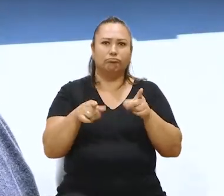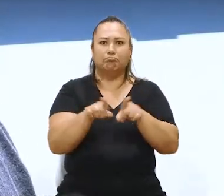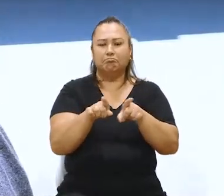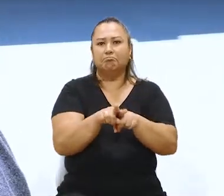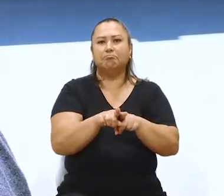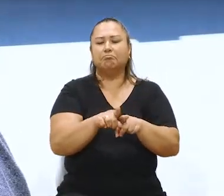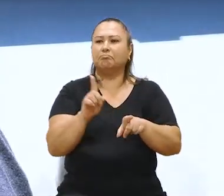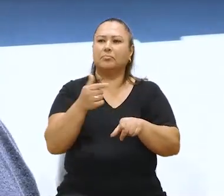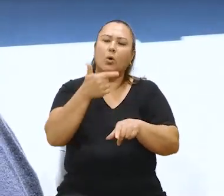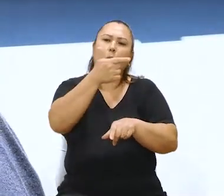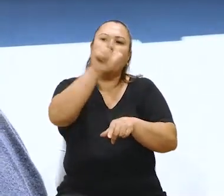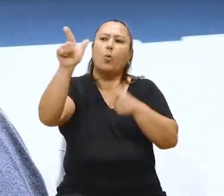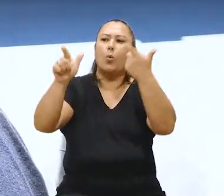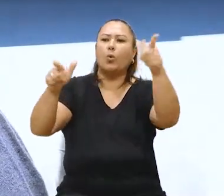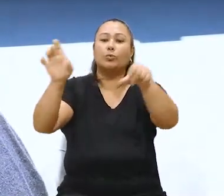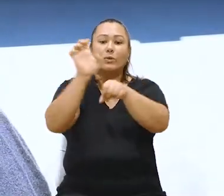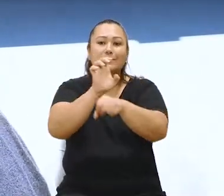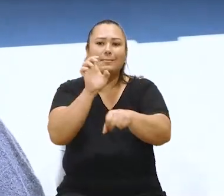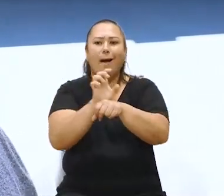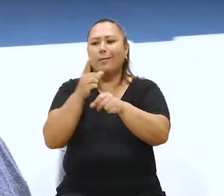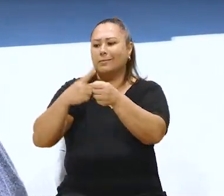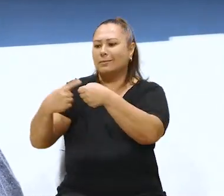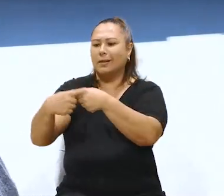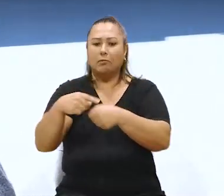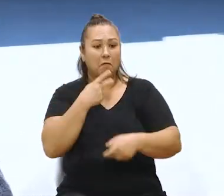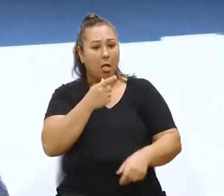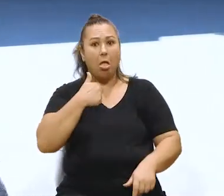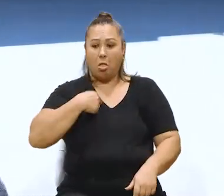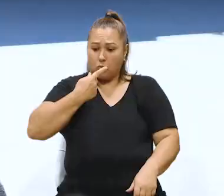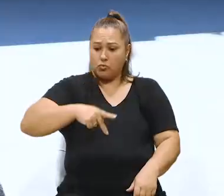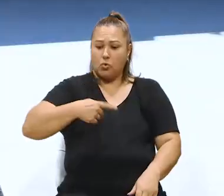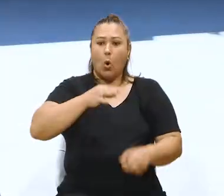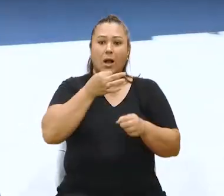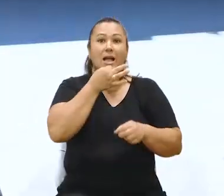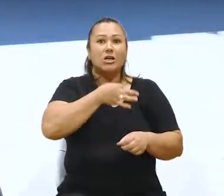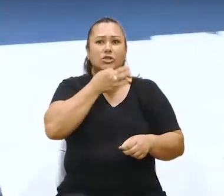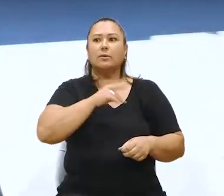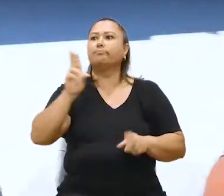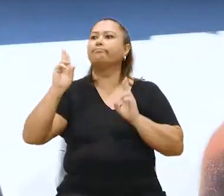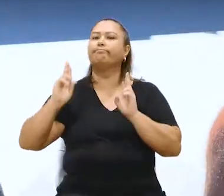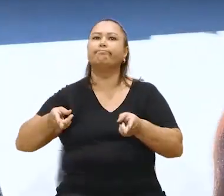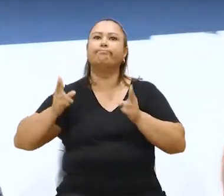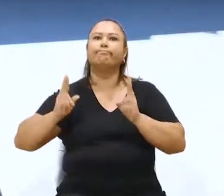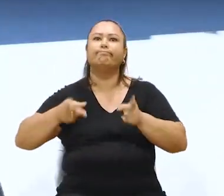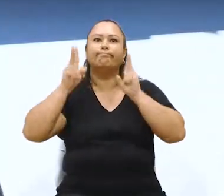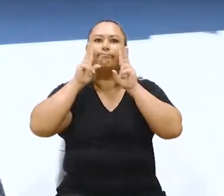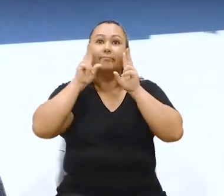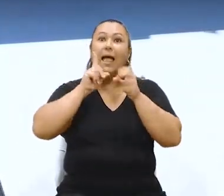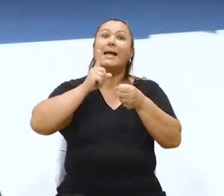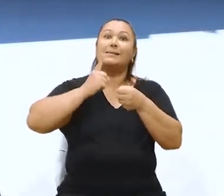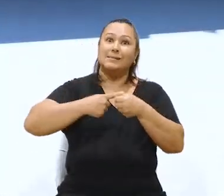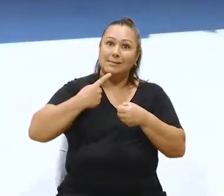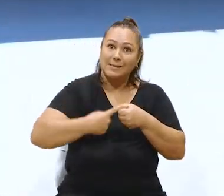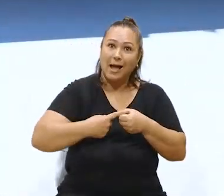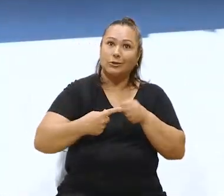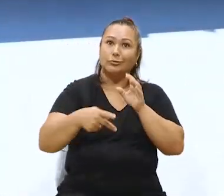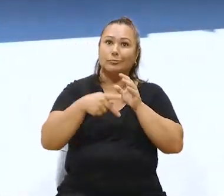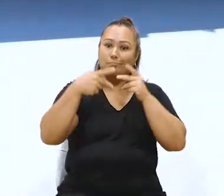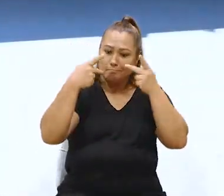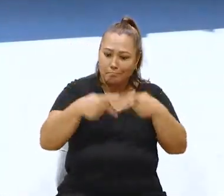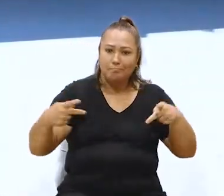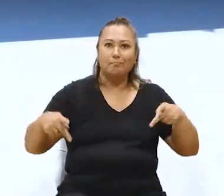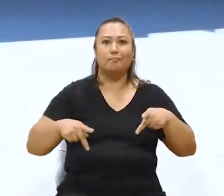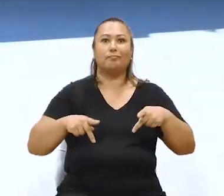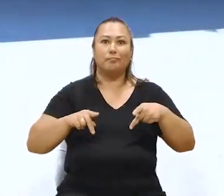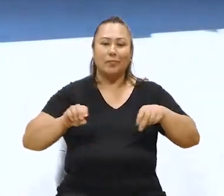turismo. Eu, quando estou em outros estados, em outras cidades e menciono que eu sou de Caxias, as pessoas sempre fazem essa